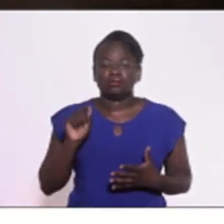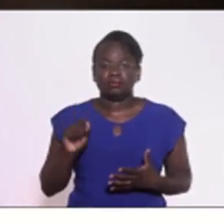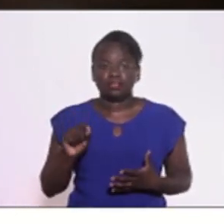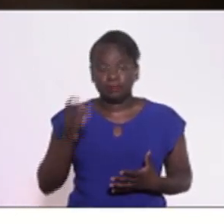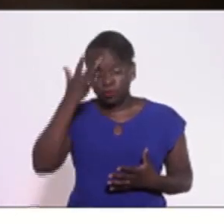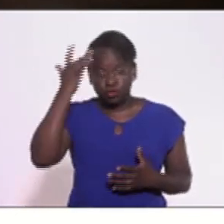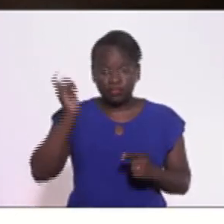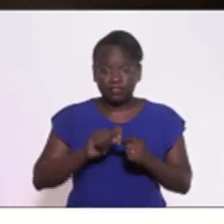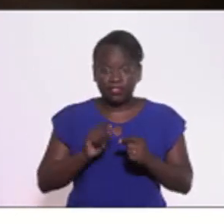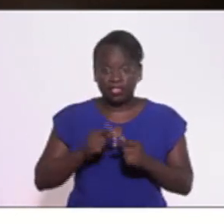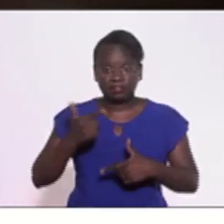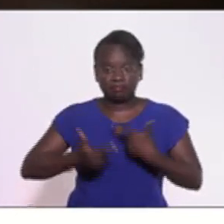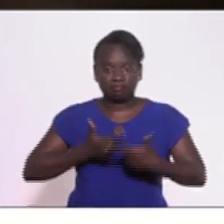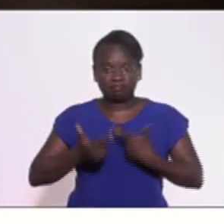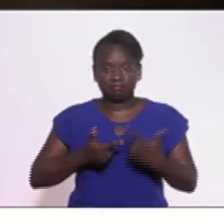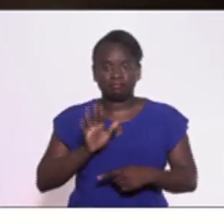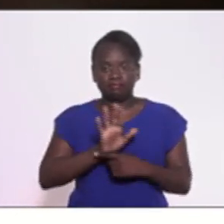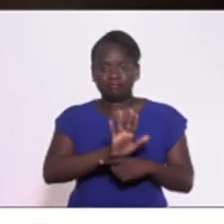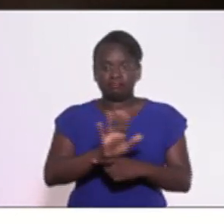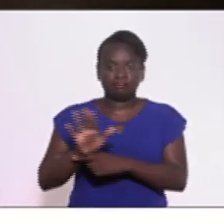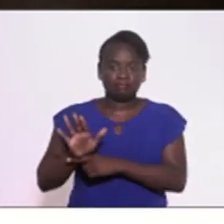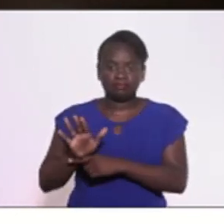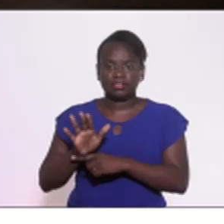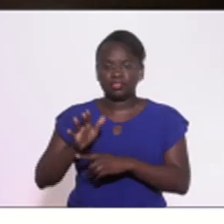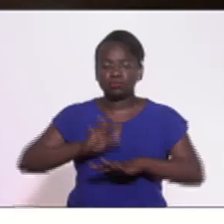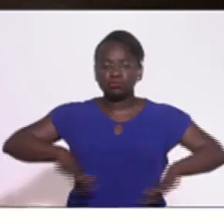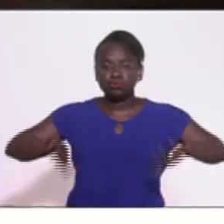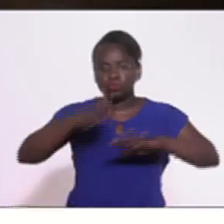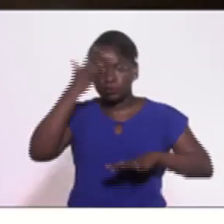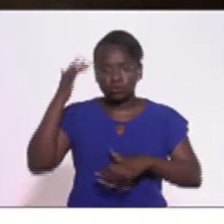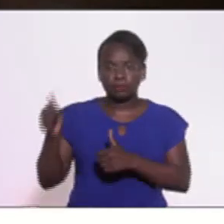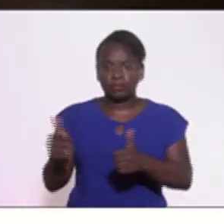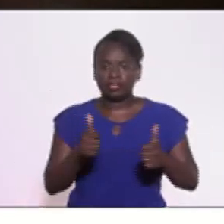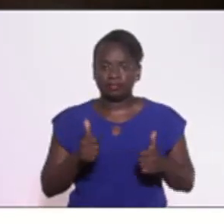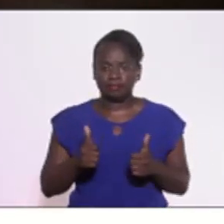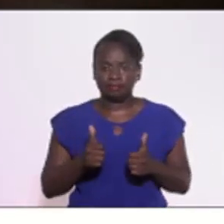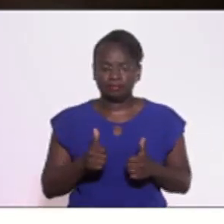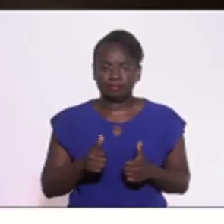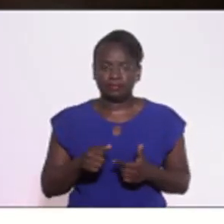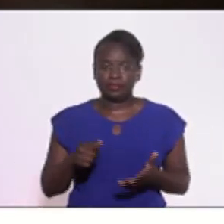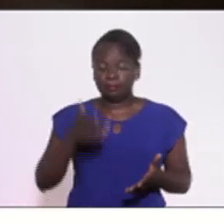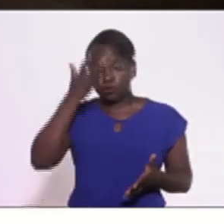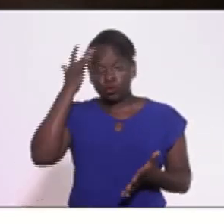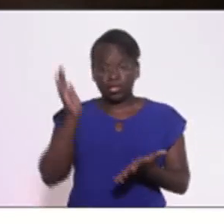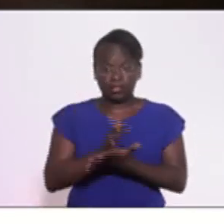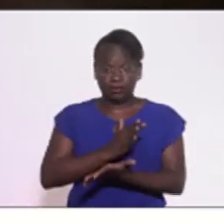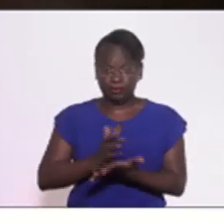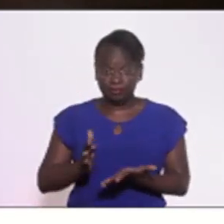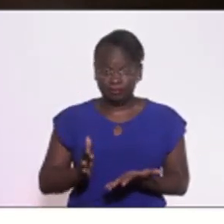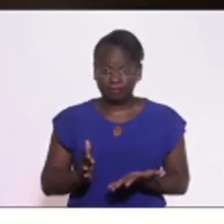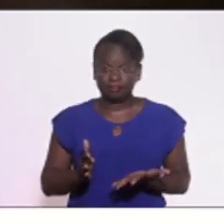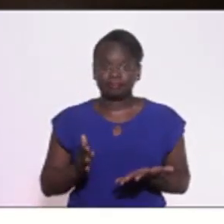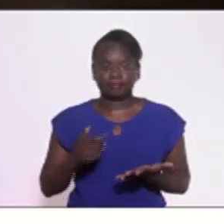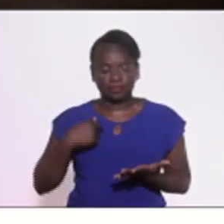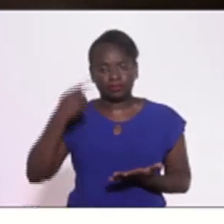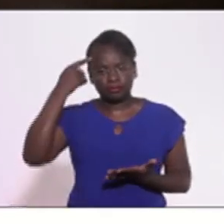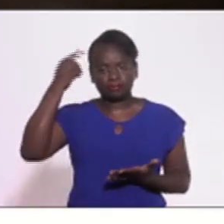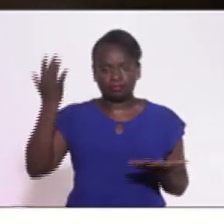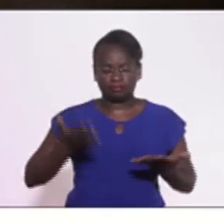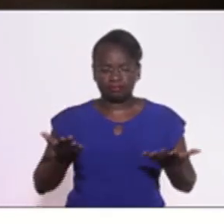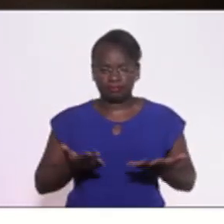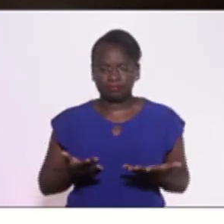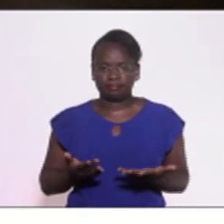que realiza em prol do bem comum. Há pessoas, e me lembro agora